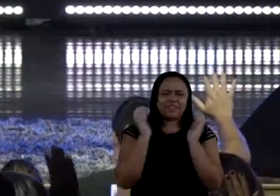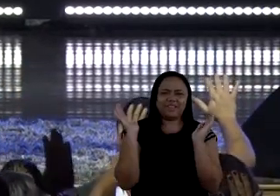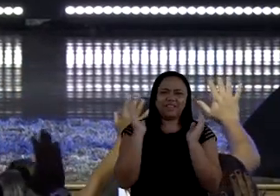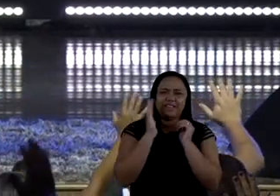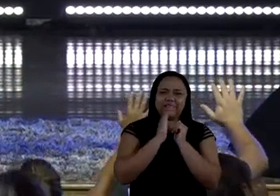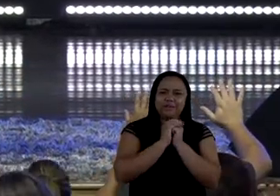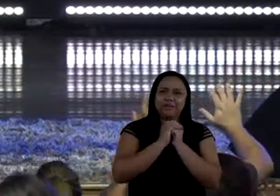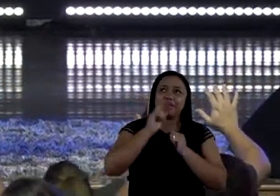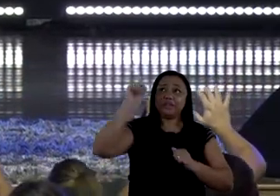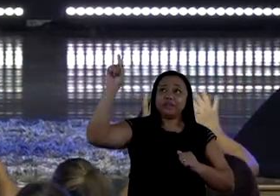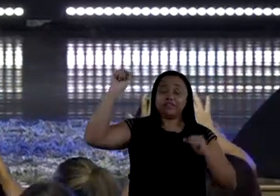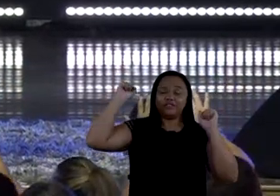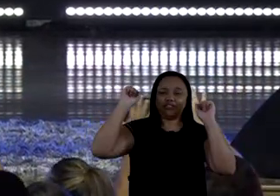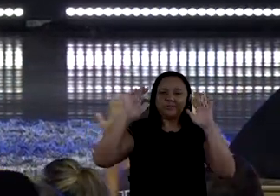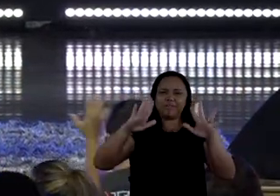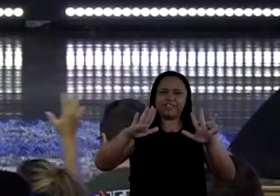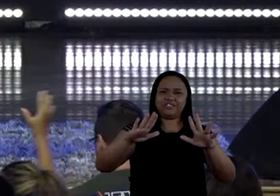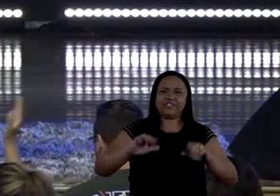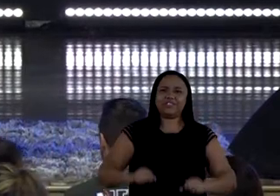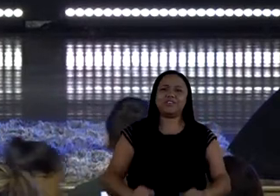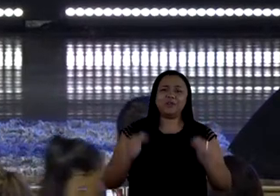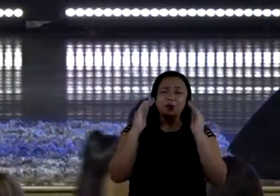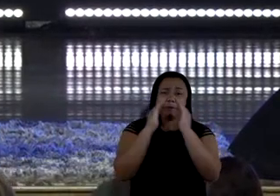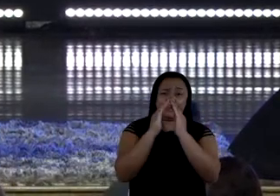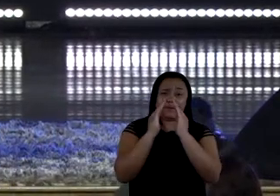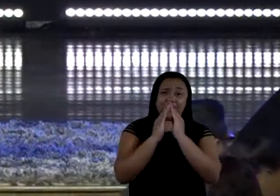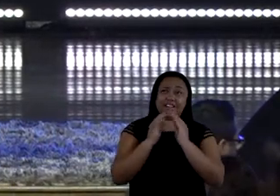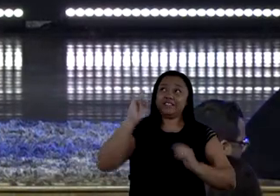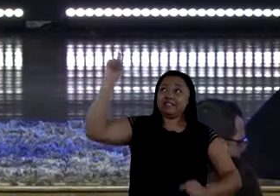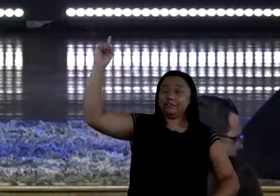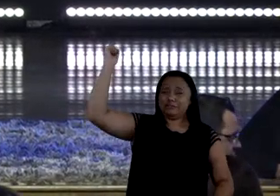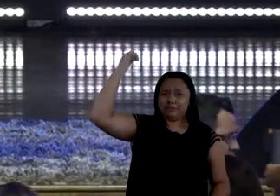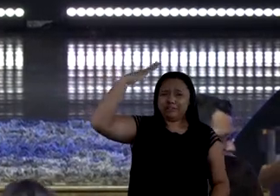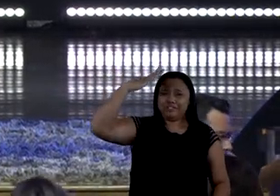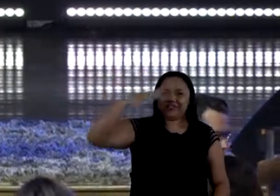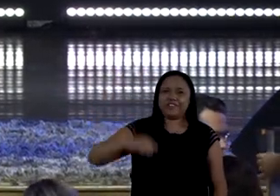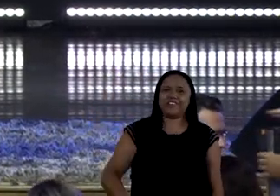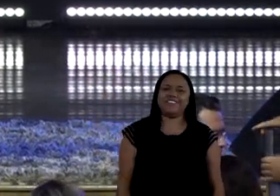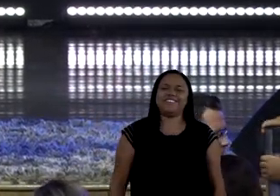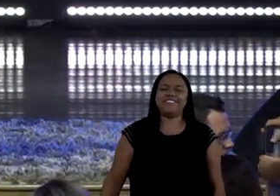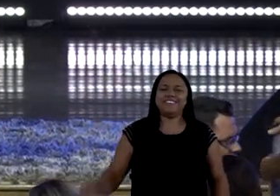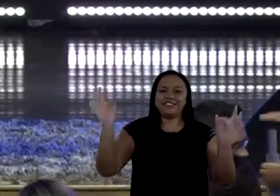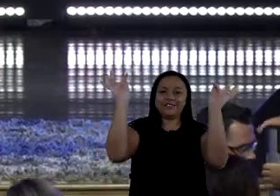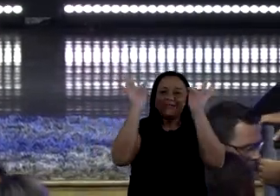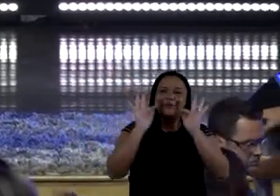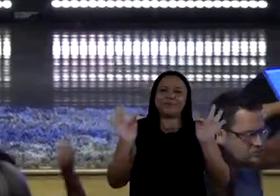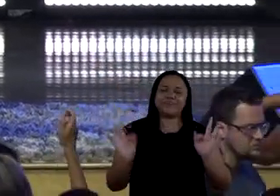amém. Que Deus te abençoe. Vá para casa debaixo da bênção e da paz do Senhor Jesus.